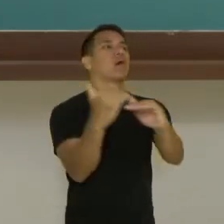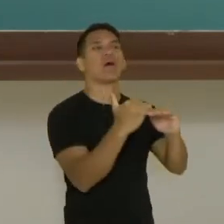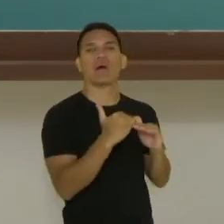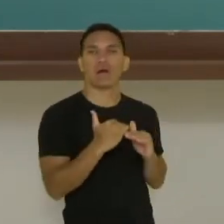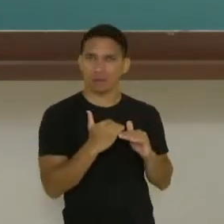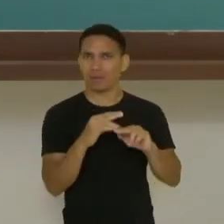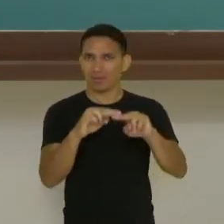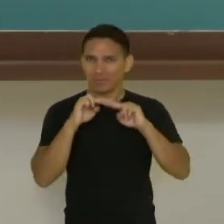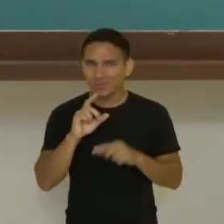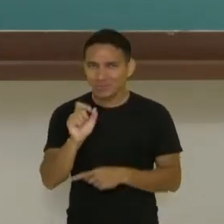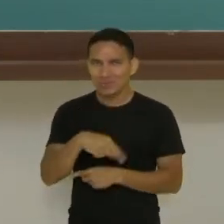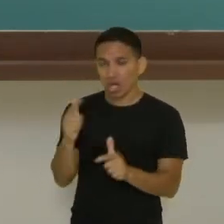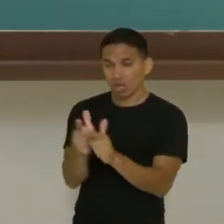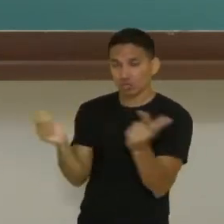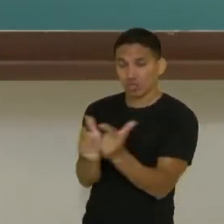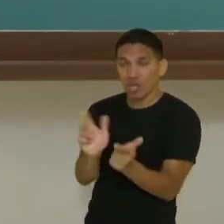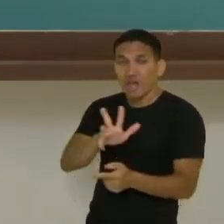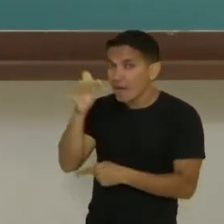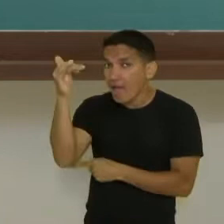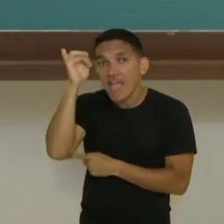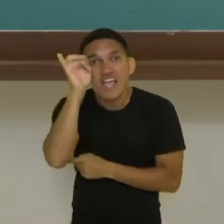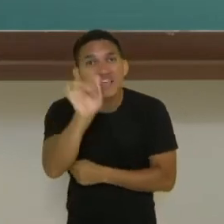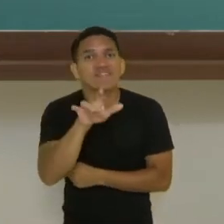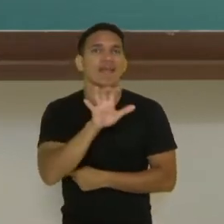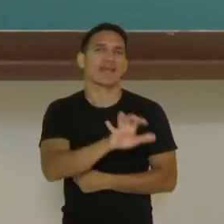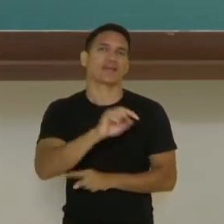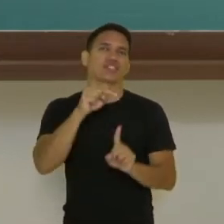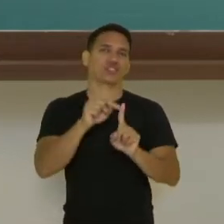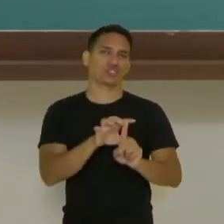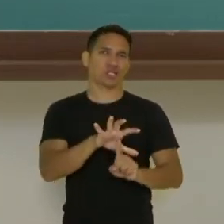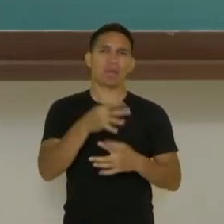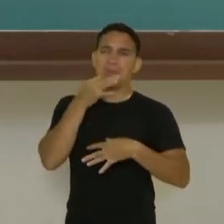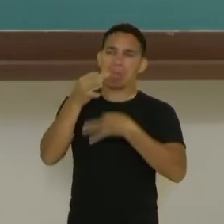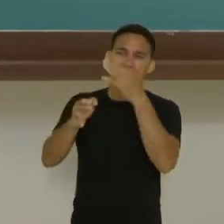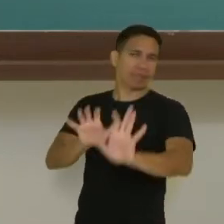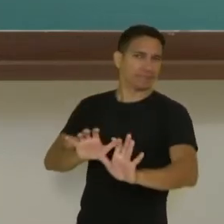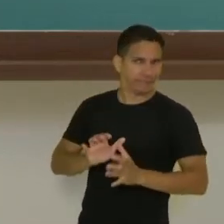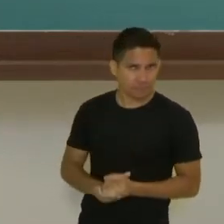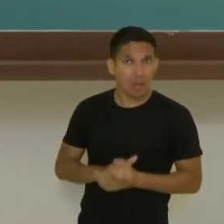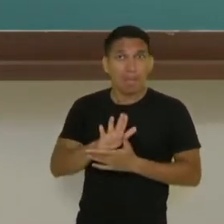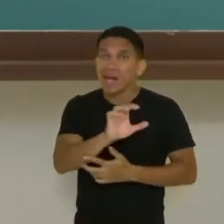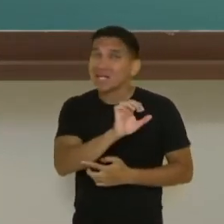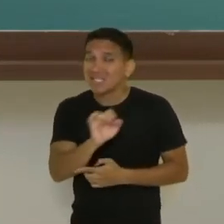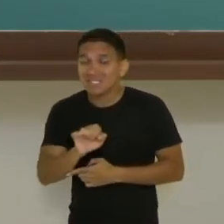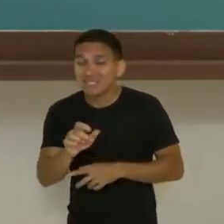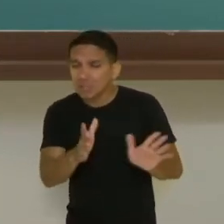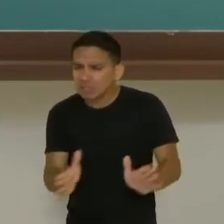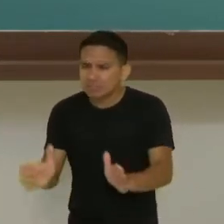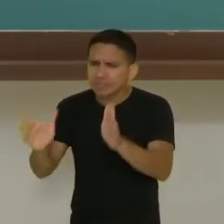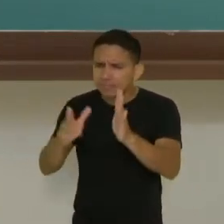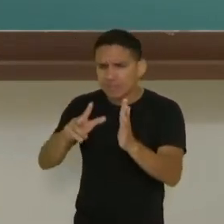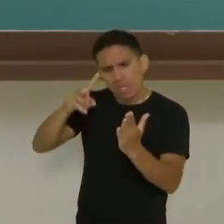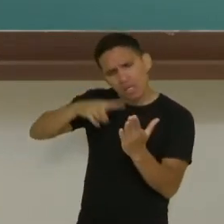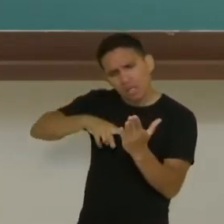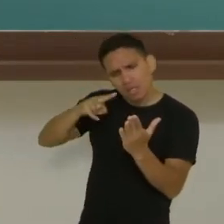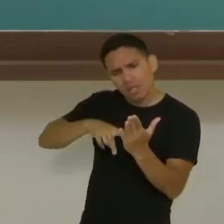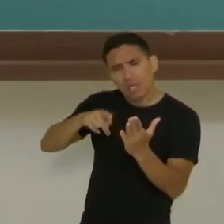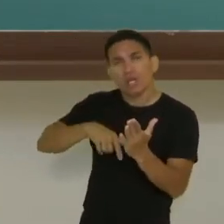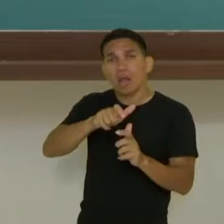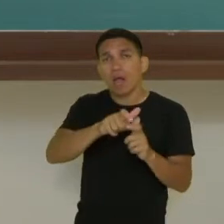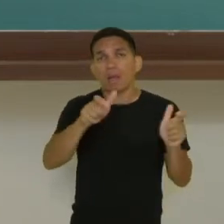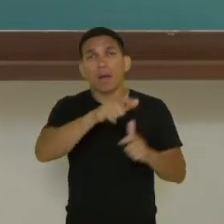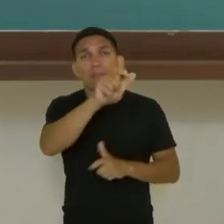o jornal vai evitar esse tipo de comentário, tá? No entanto, se você pegar uma seção em que os